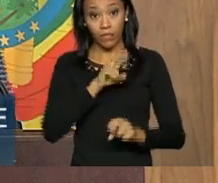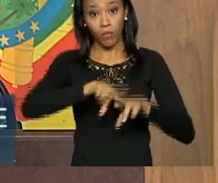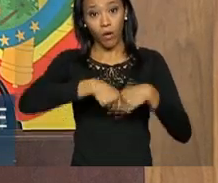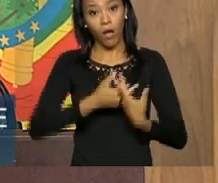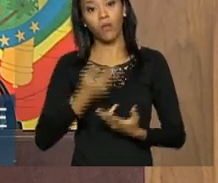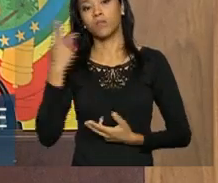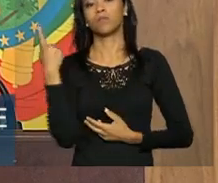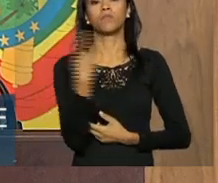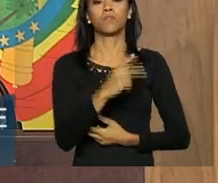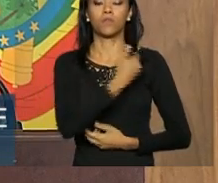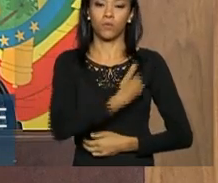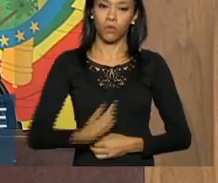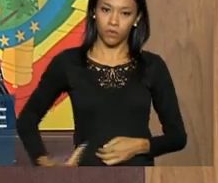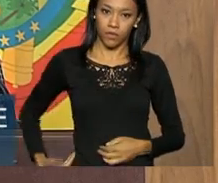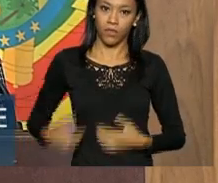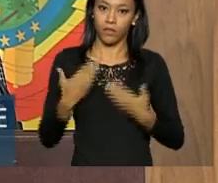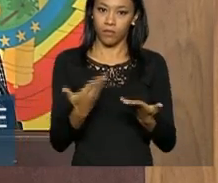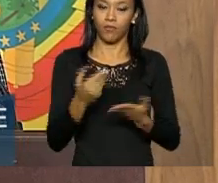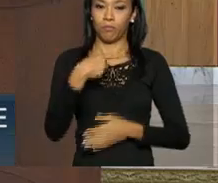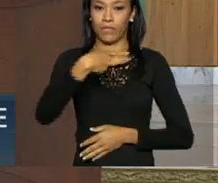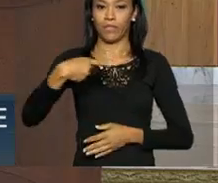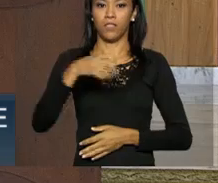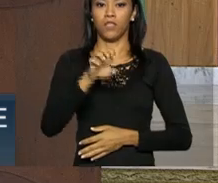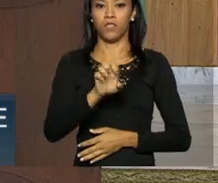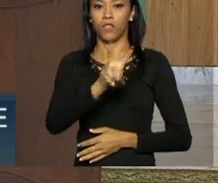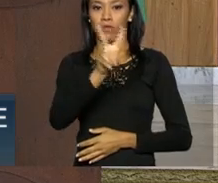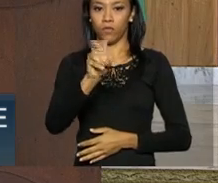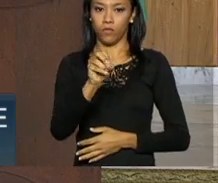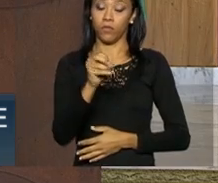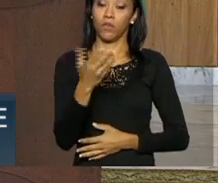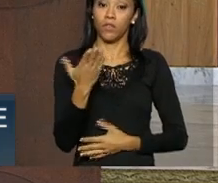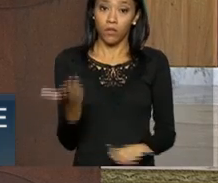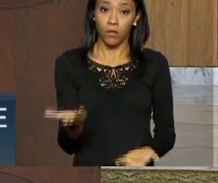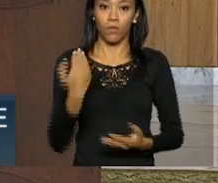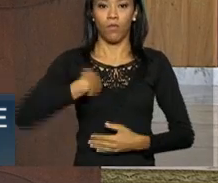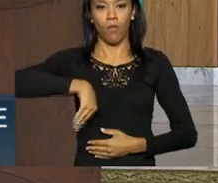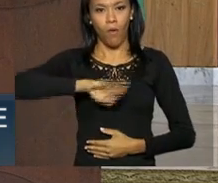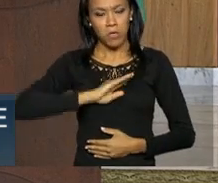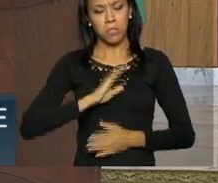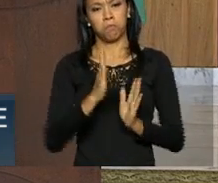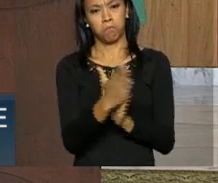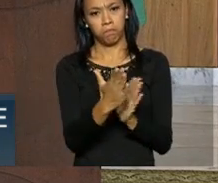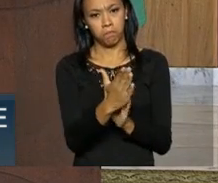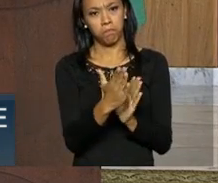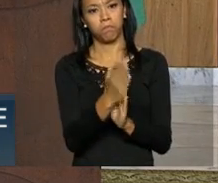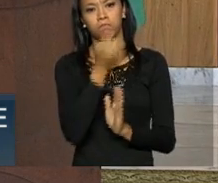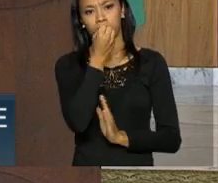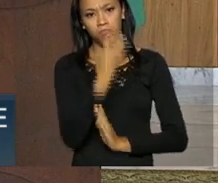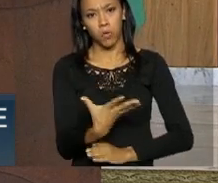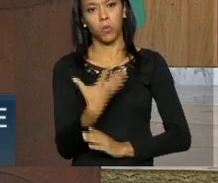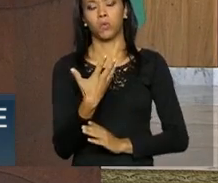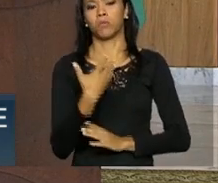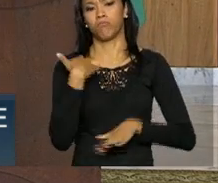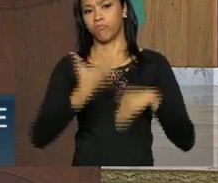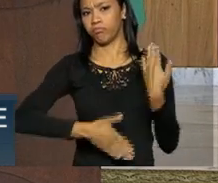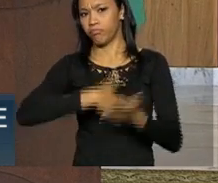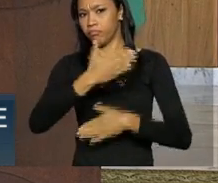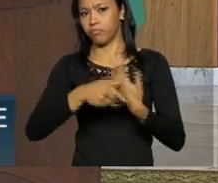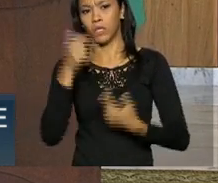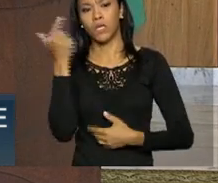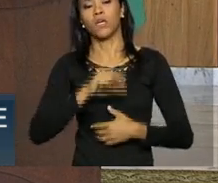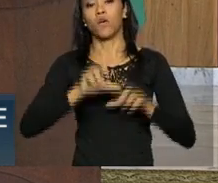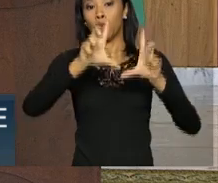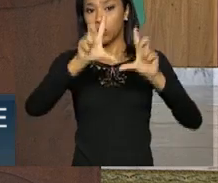do presidente Evo Morales. Saudamos, portanto, os resultados muito positivos no combate à